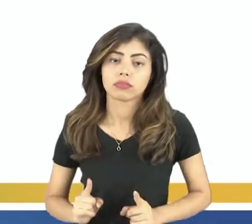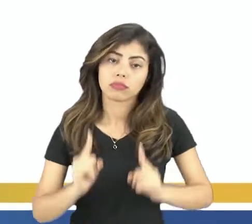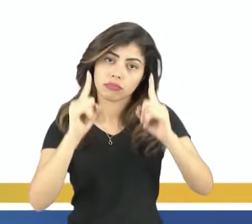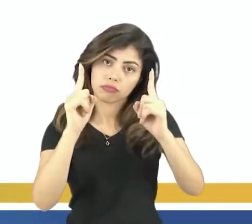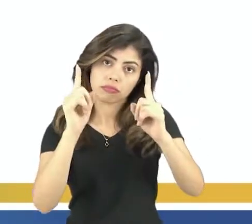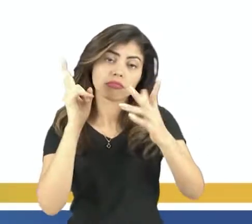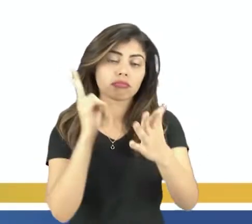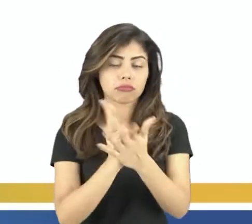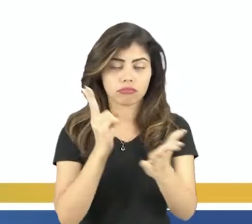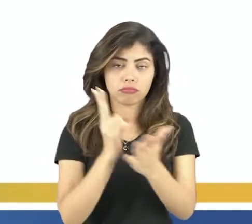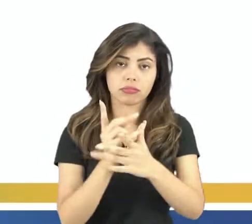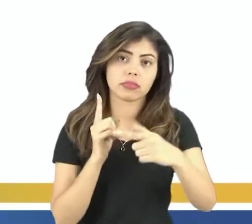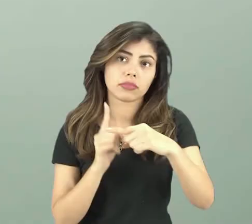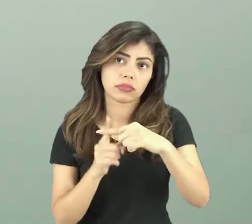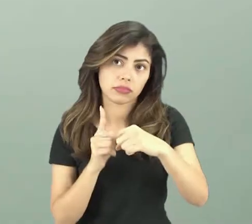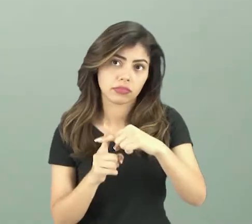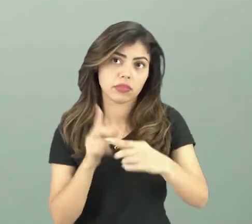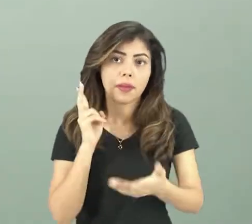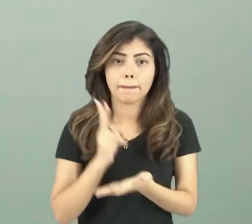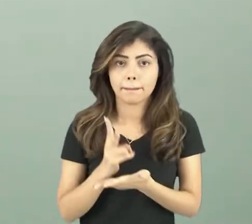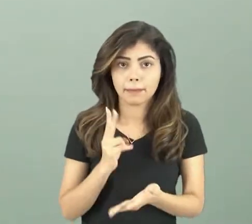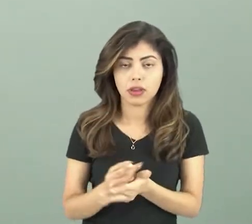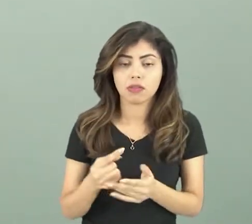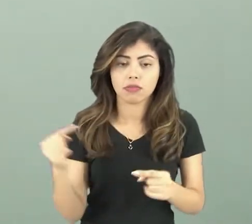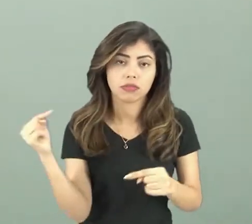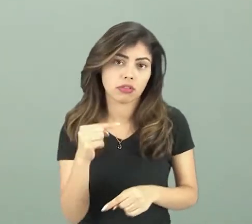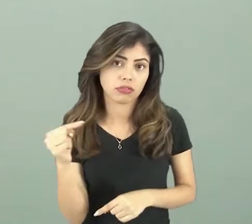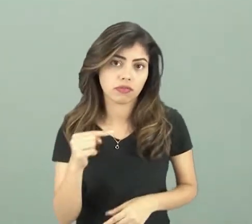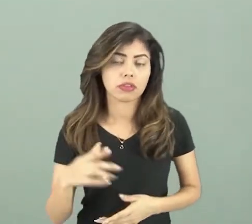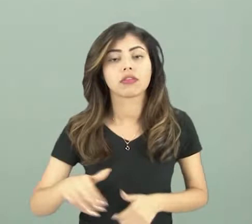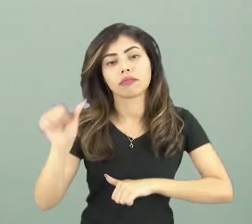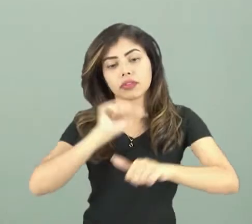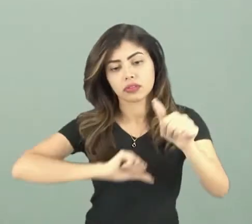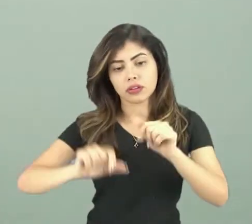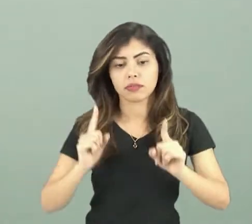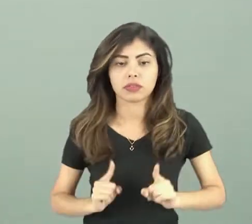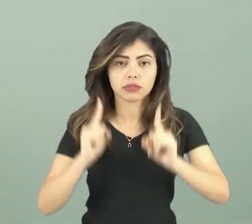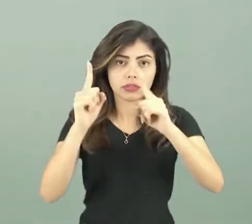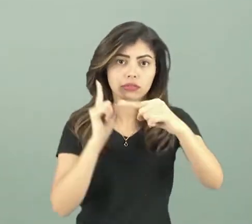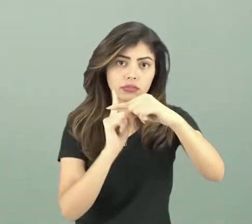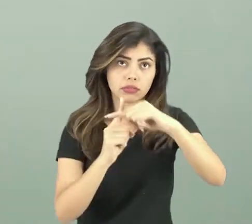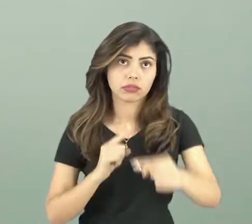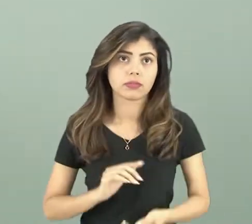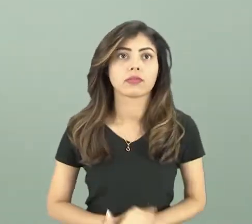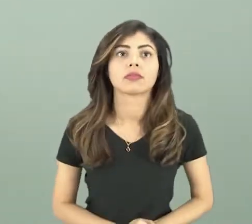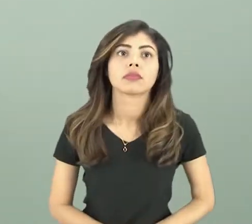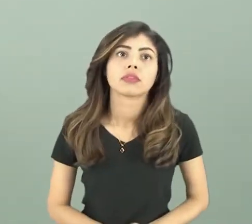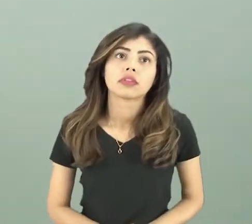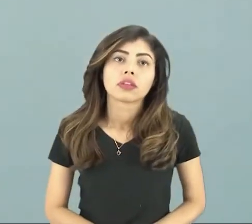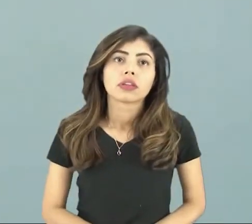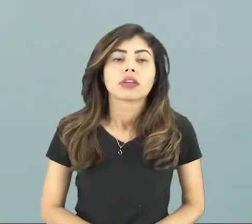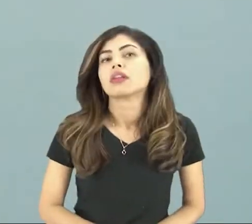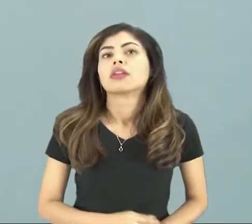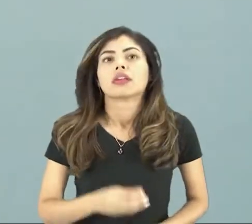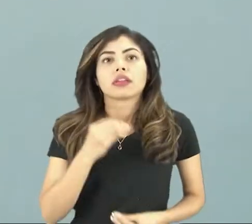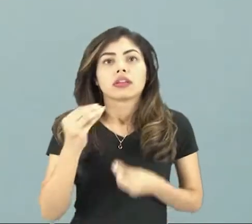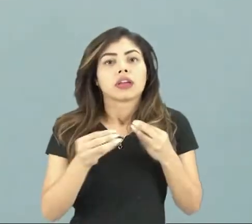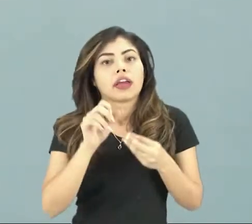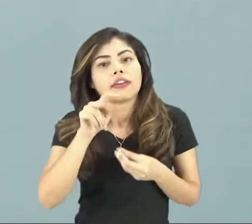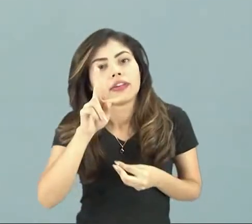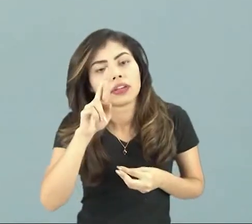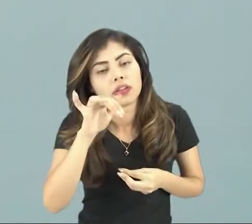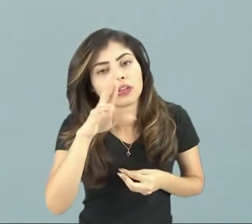dizer que vai ser sempre positiva, mesmo que no problema seja dado negativo. E aí temos também que, como ela é uma grandeza